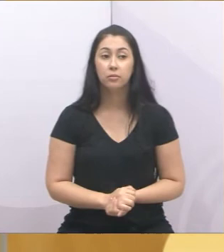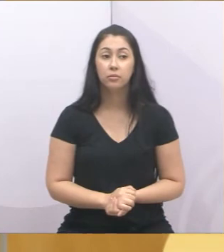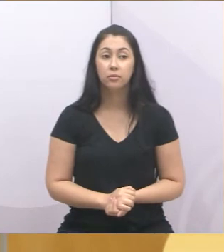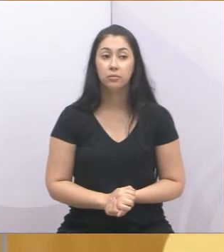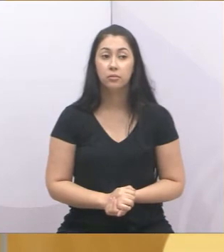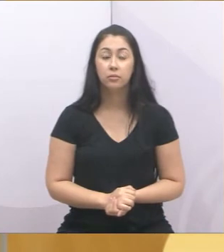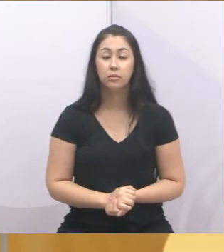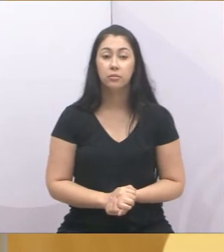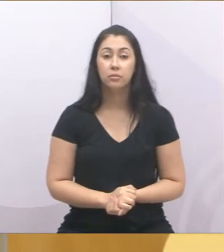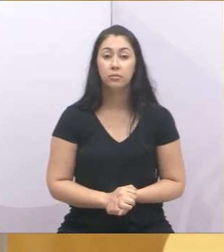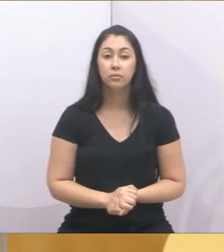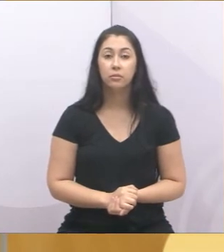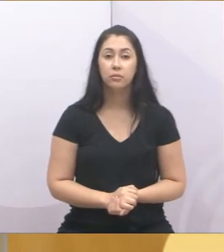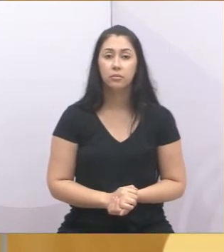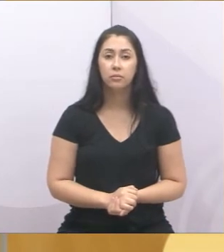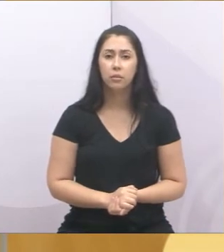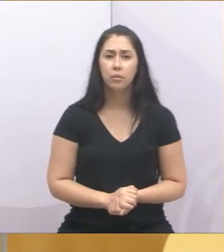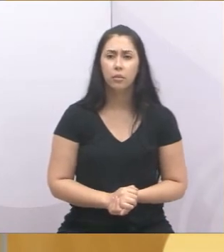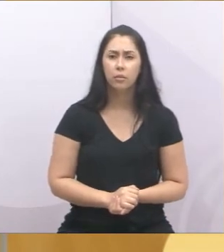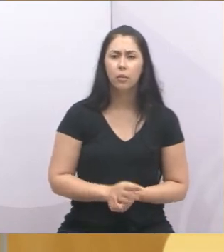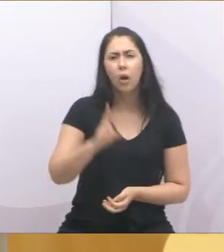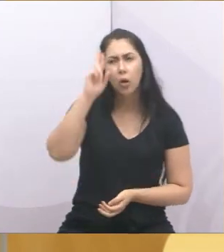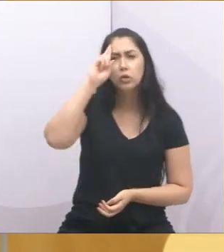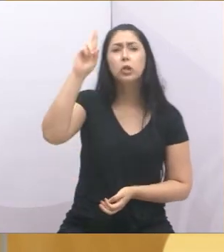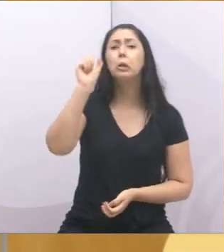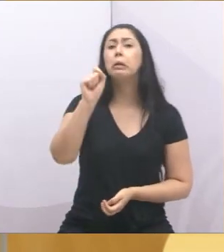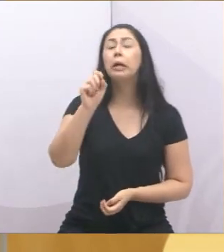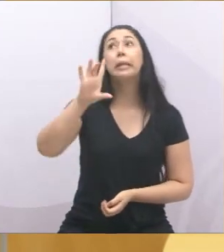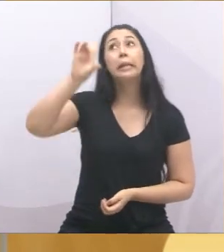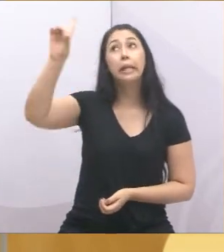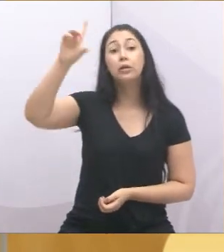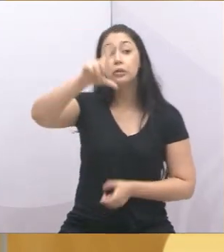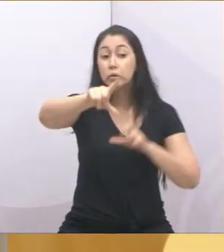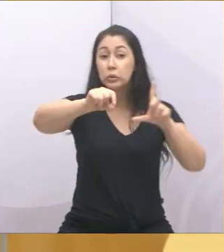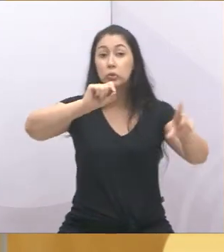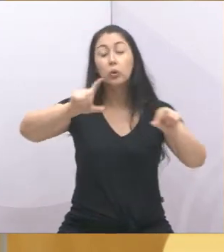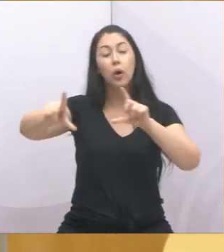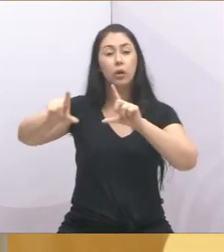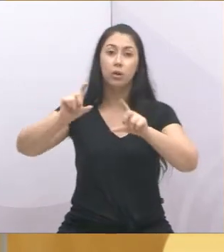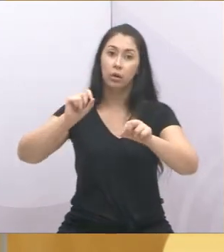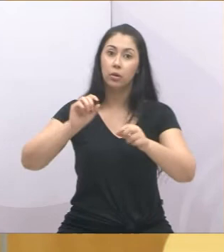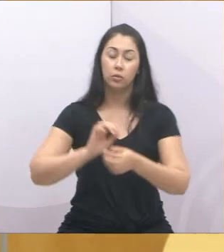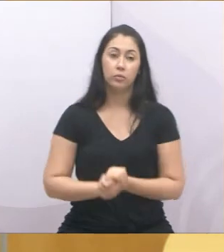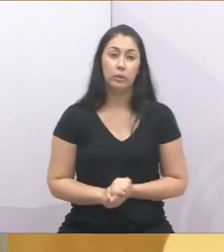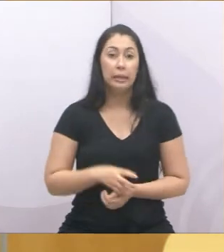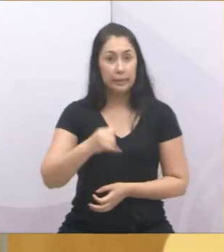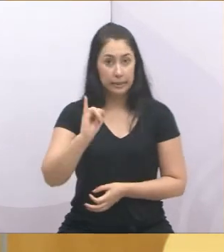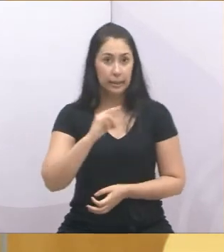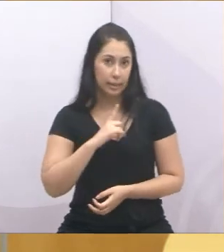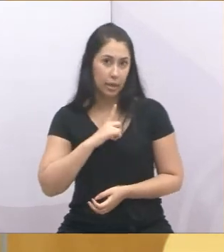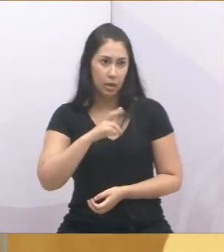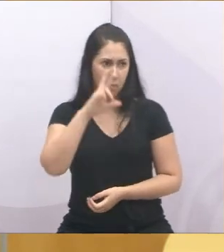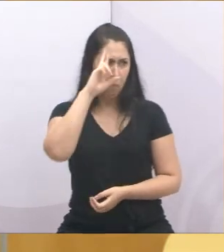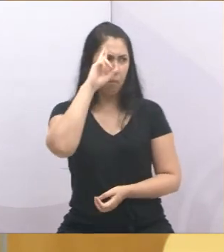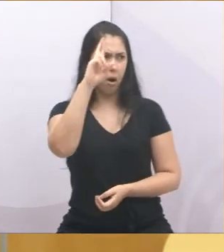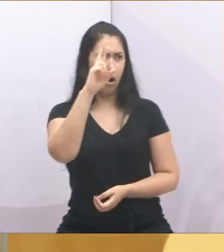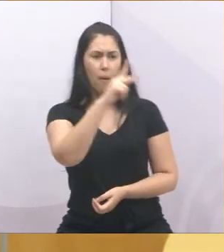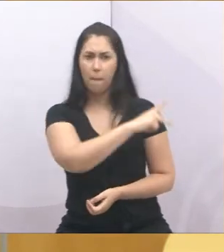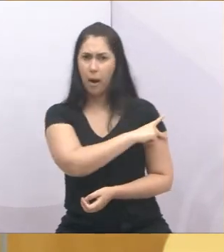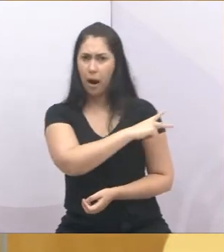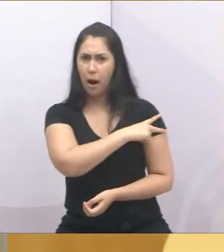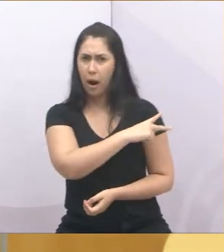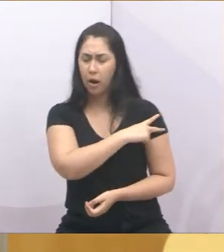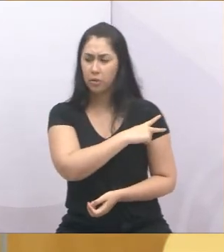há autoridade que não venha de Deus. As que existem foram